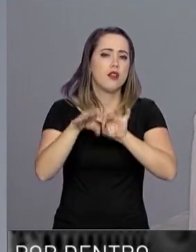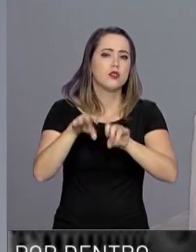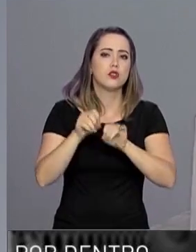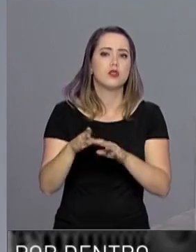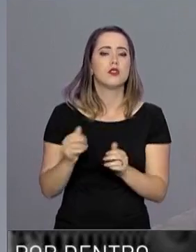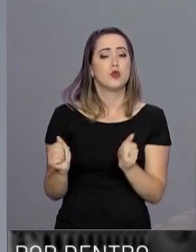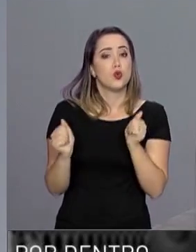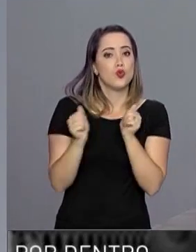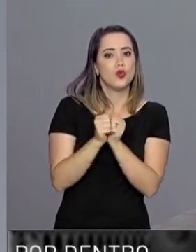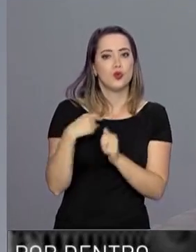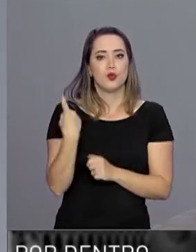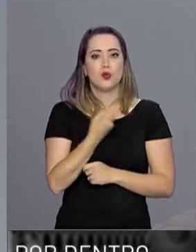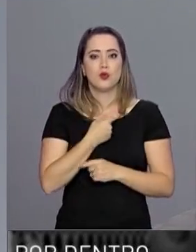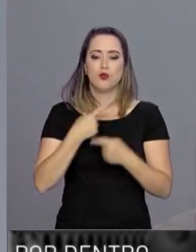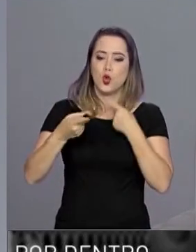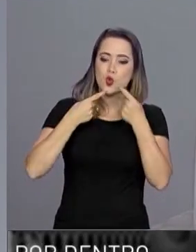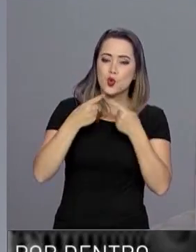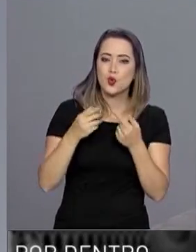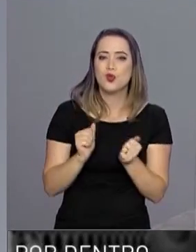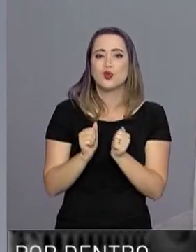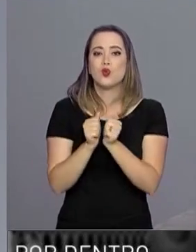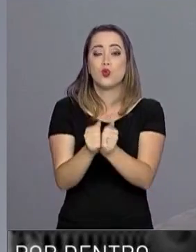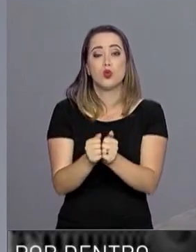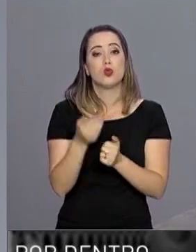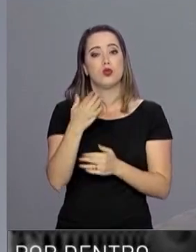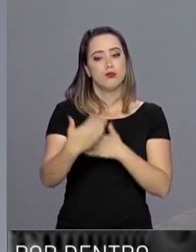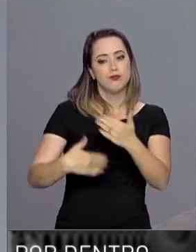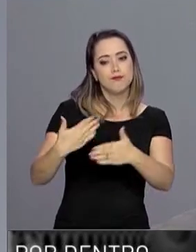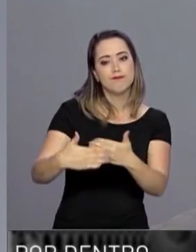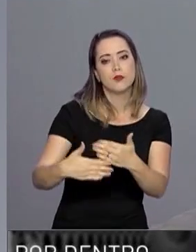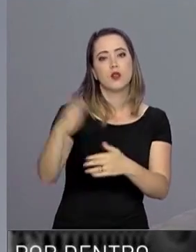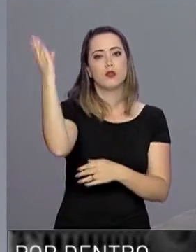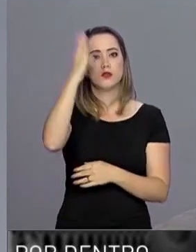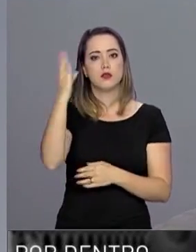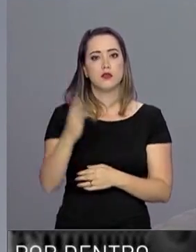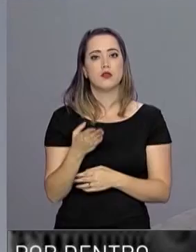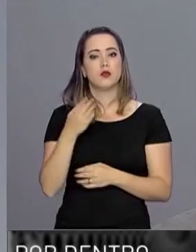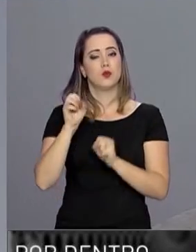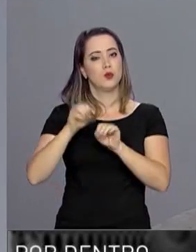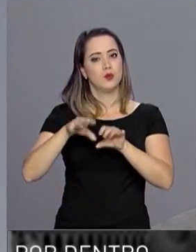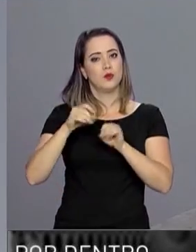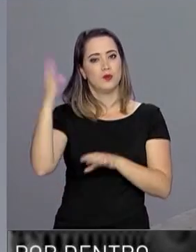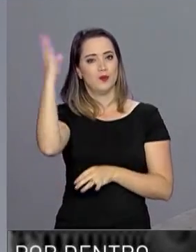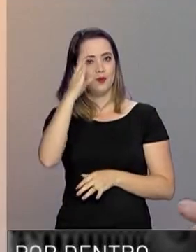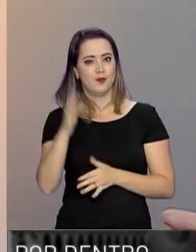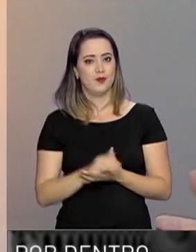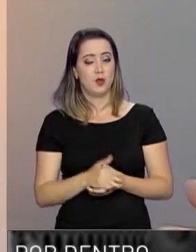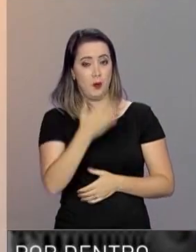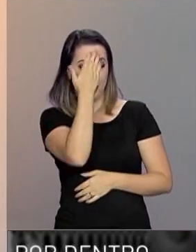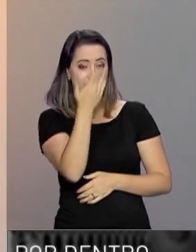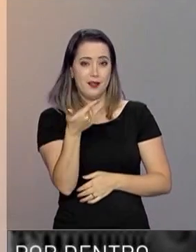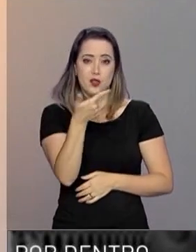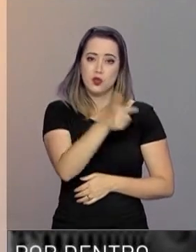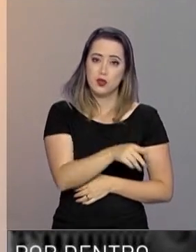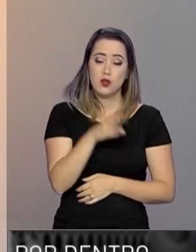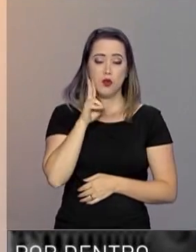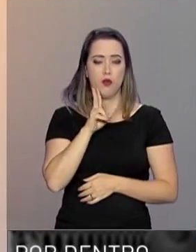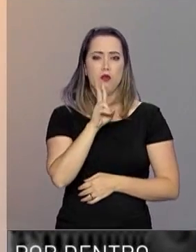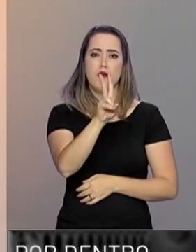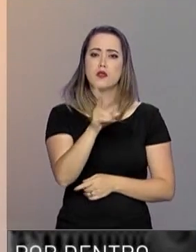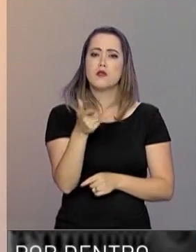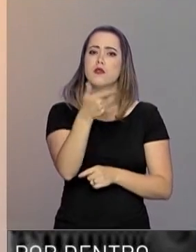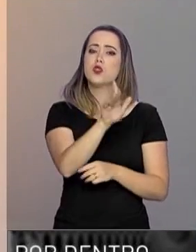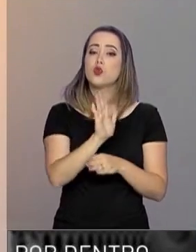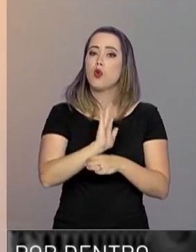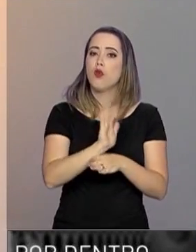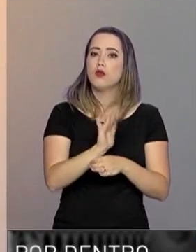Contem com a gente para continuar debatendo e avançando com o Brasil na educação brasileira. Obrigada mais uma vez. Bem, você pode rever